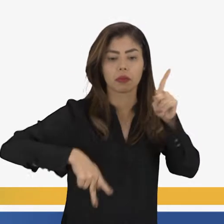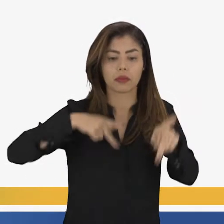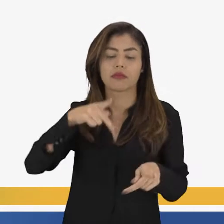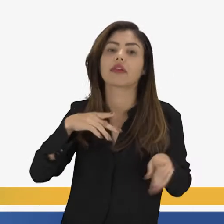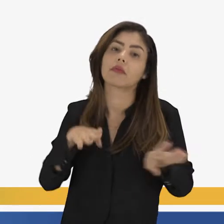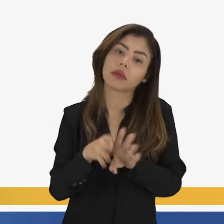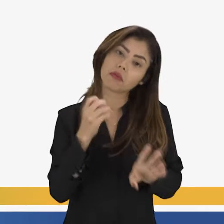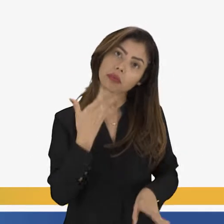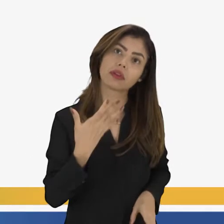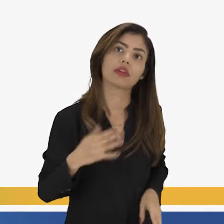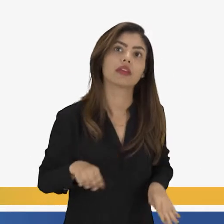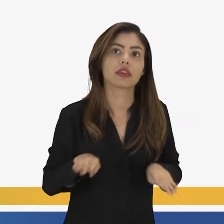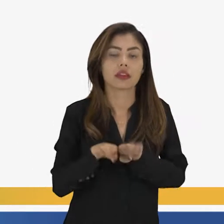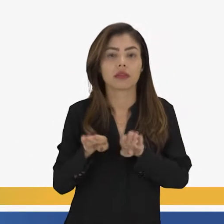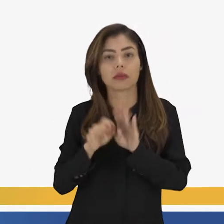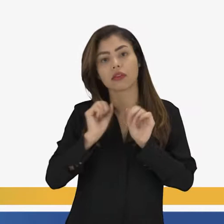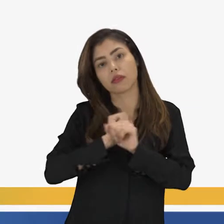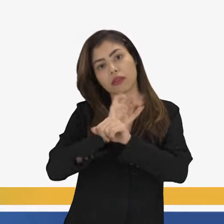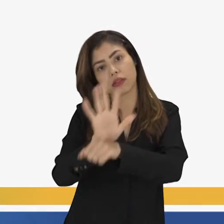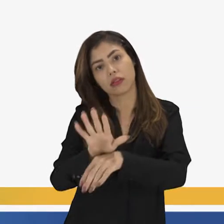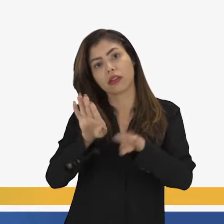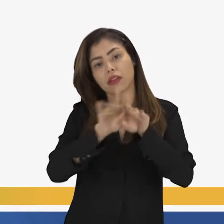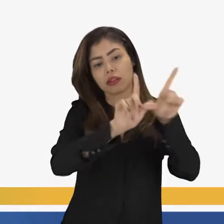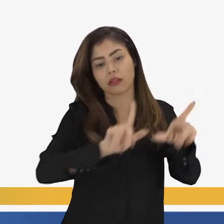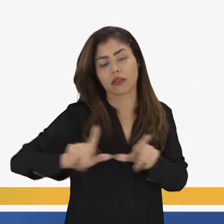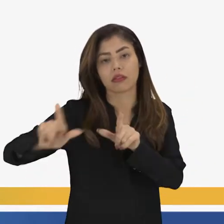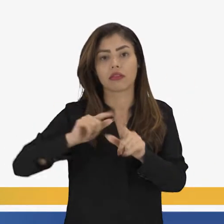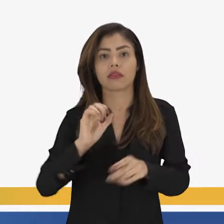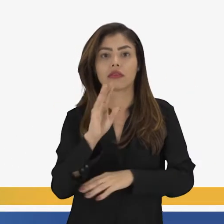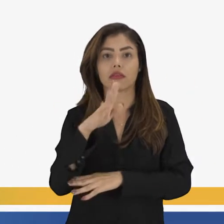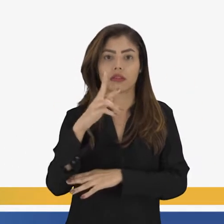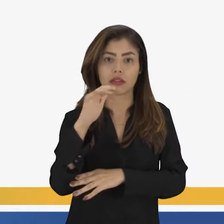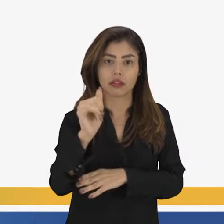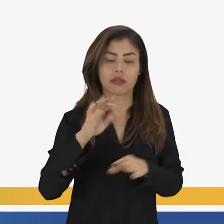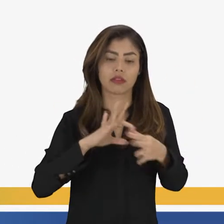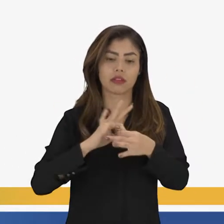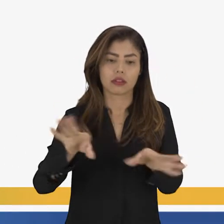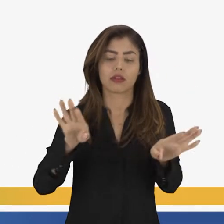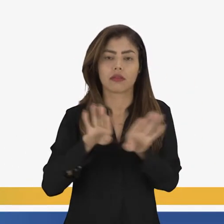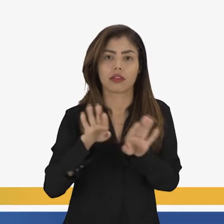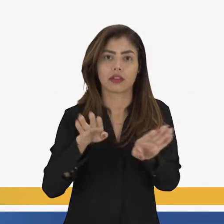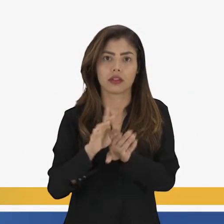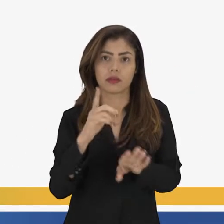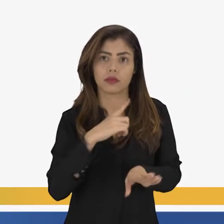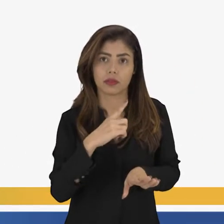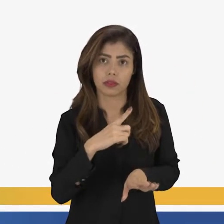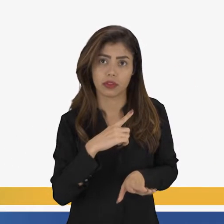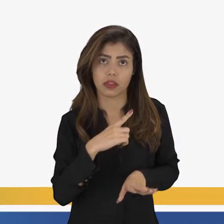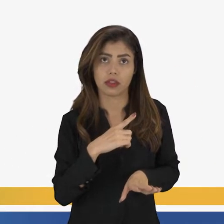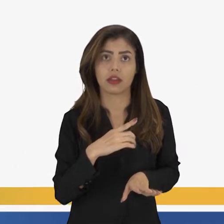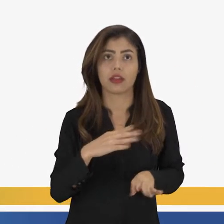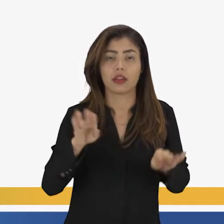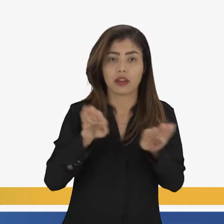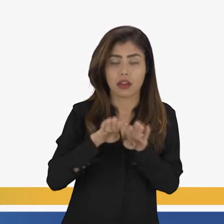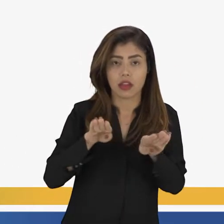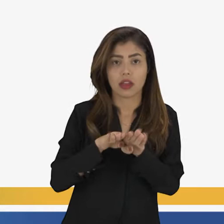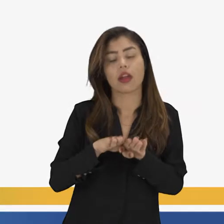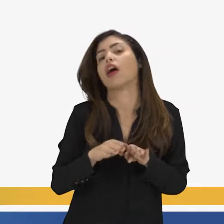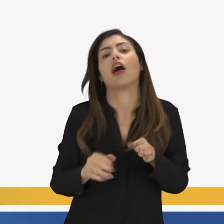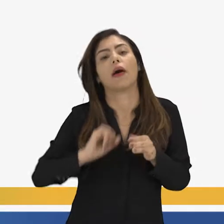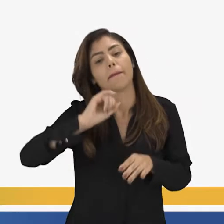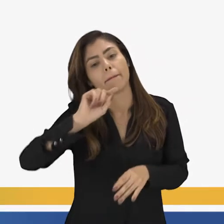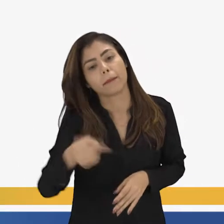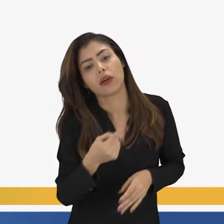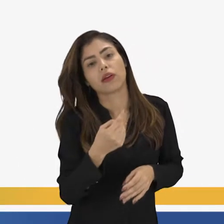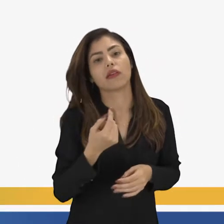população. Eu coloquei também nesse slide, gente, uma obra da Liberdade Guiando o Povo, de 1830, que fala